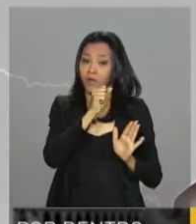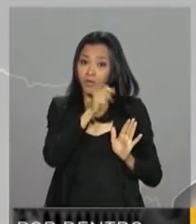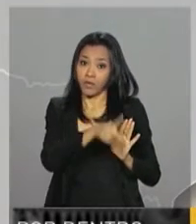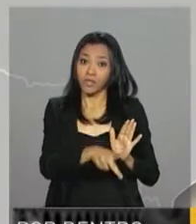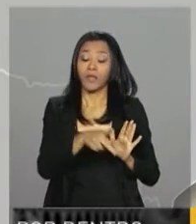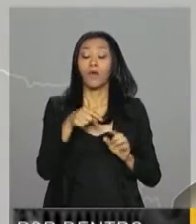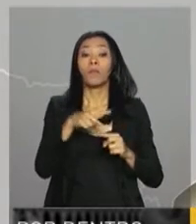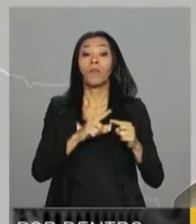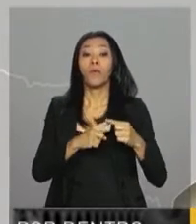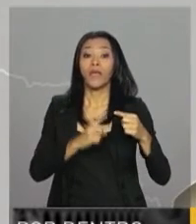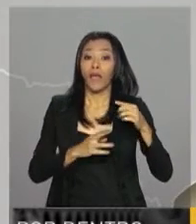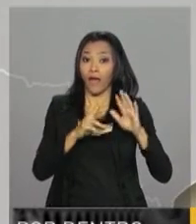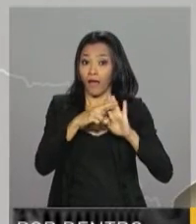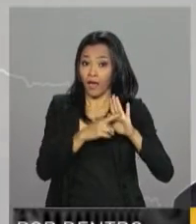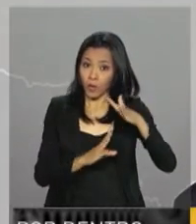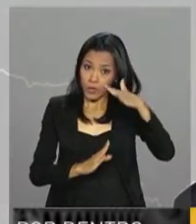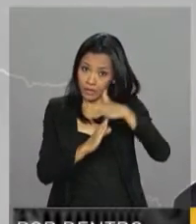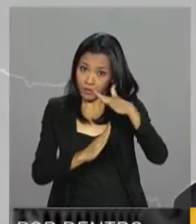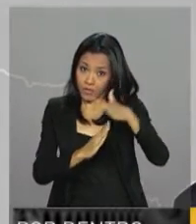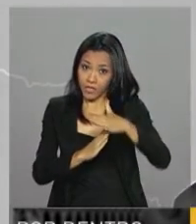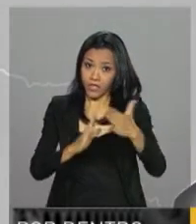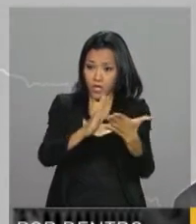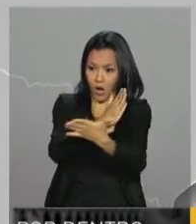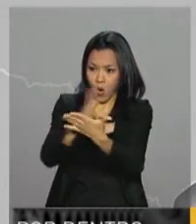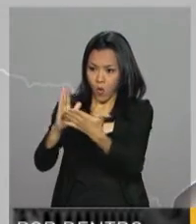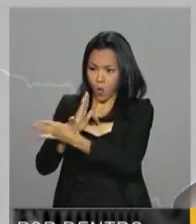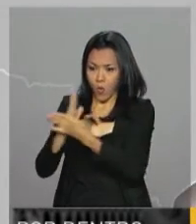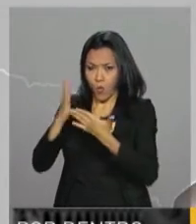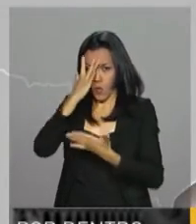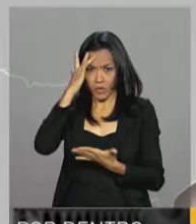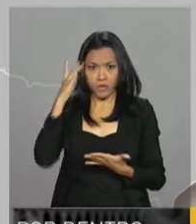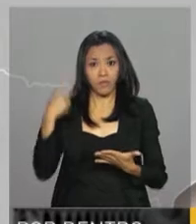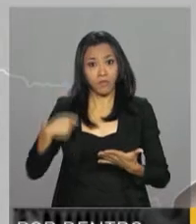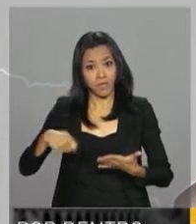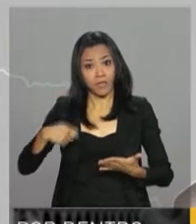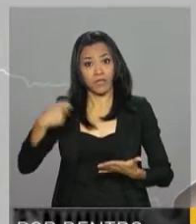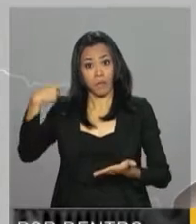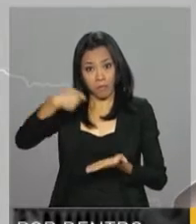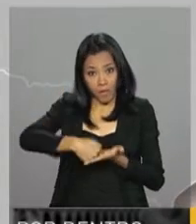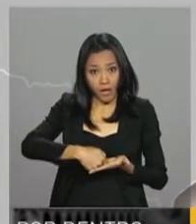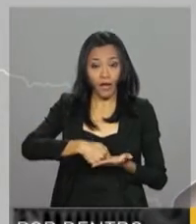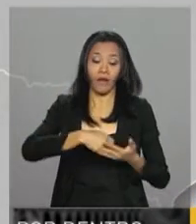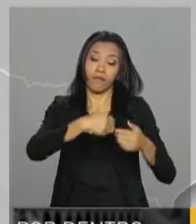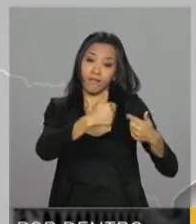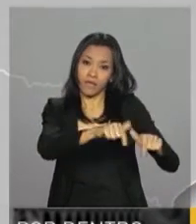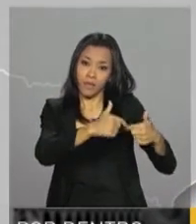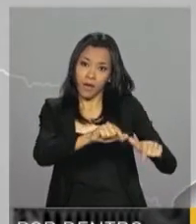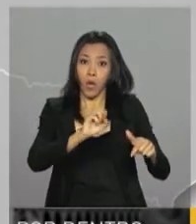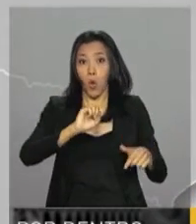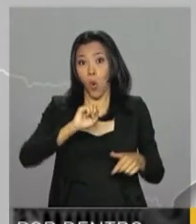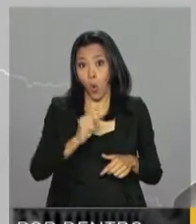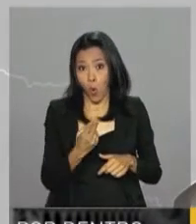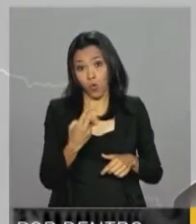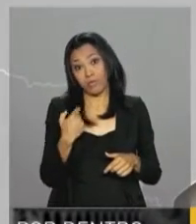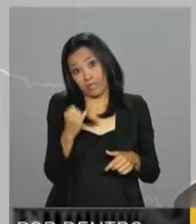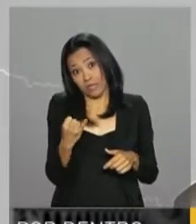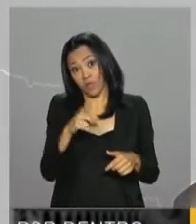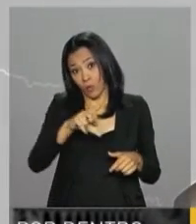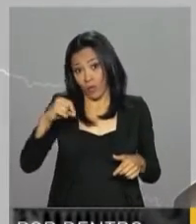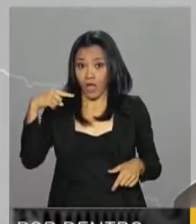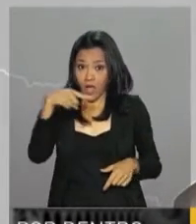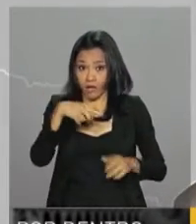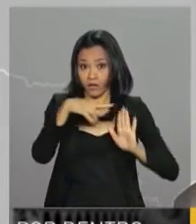que um limite alguns trabalhadores precisem pagar para trabalhar caso optem pela contribuição previdenciária e